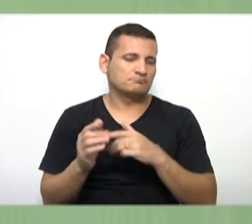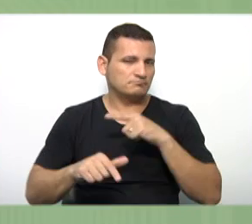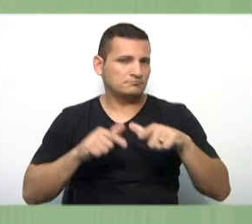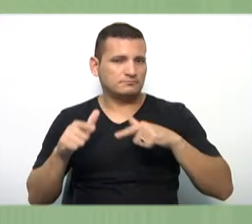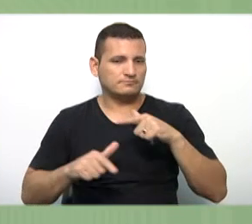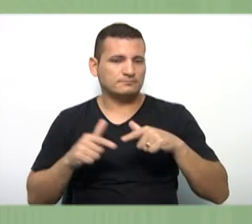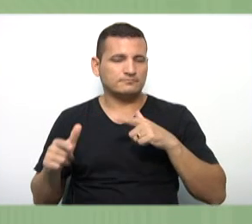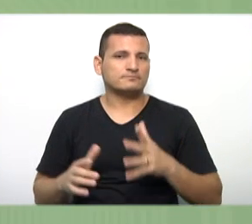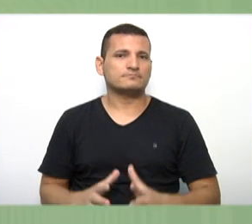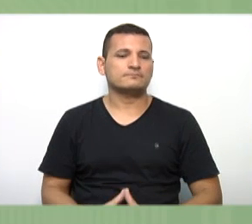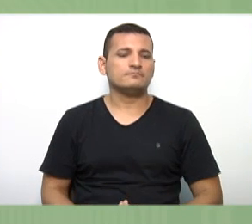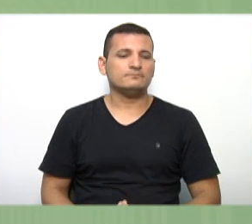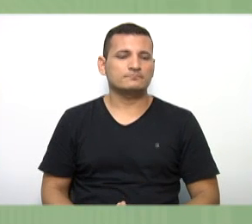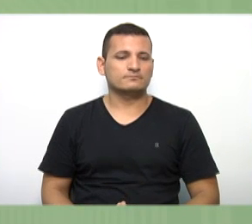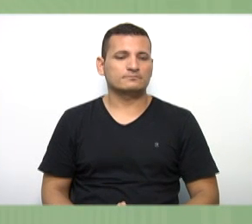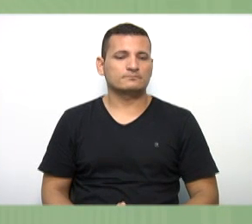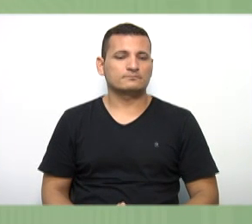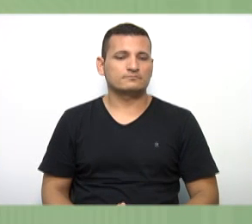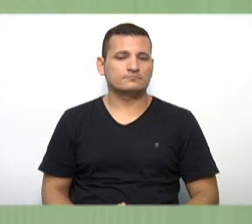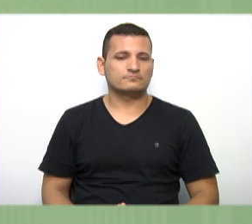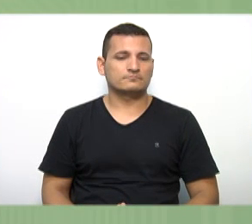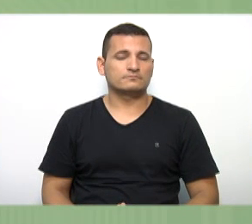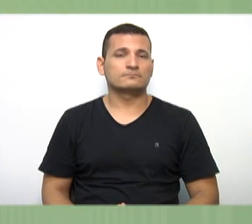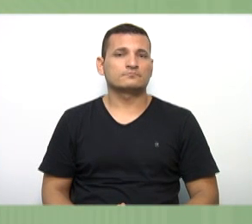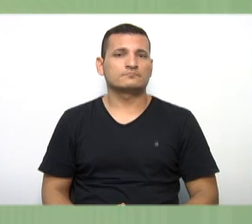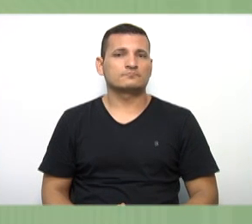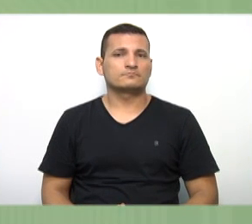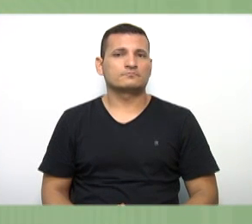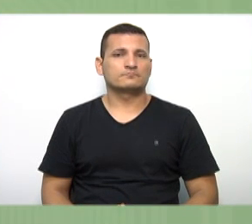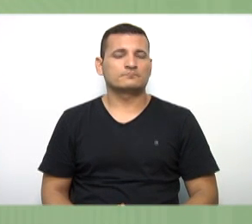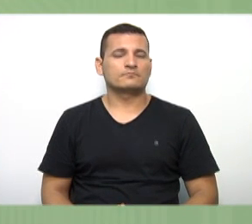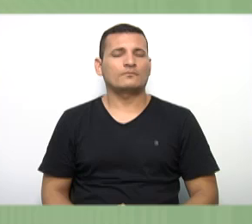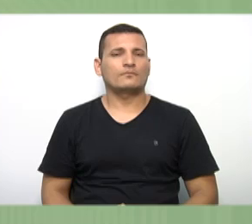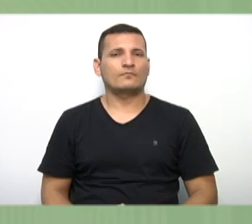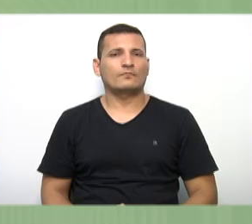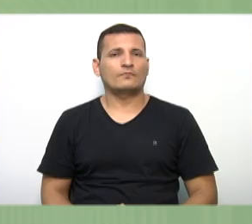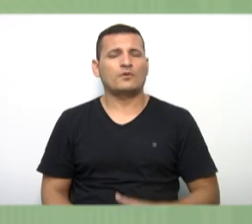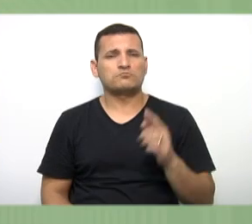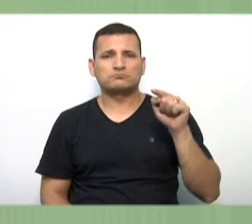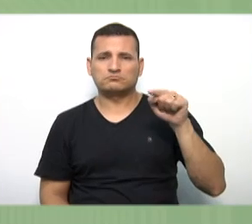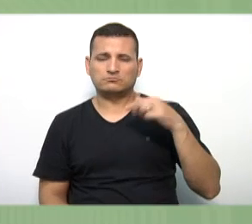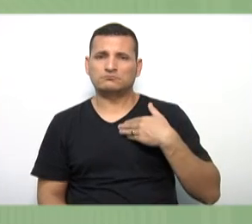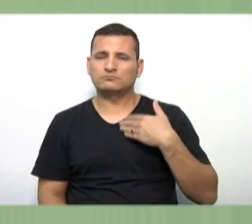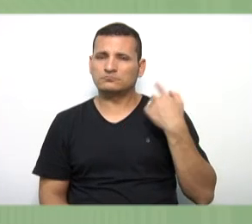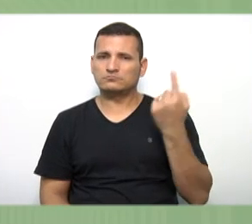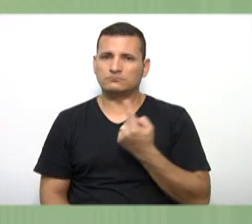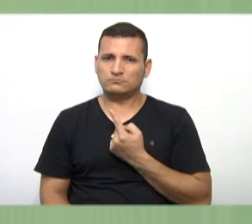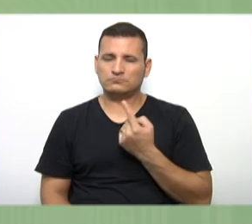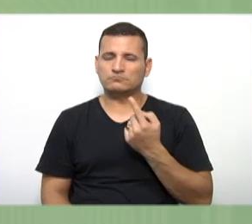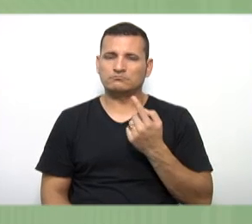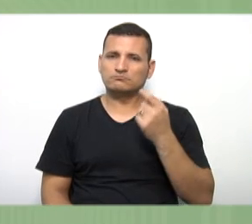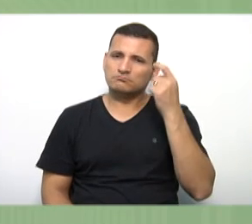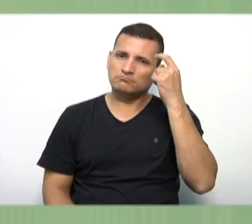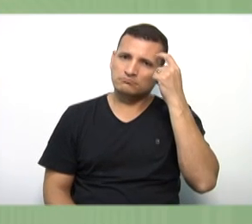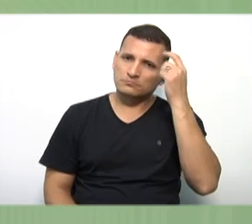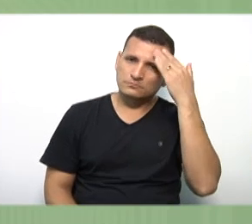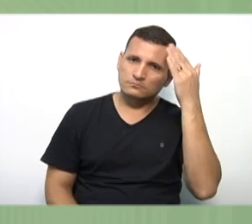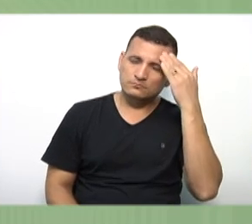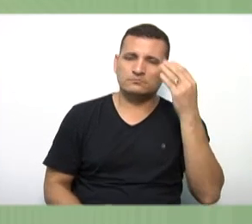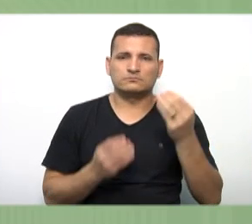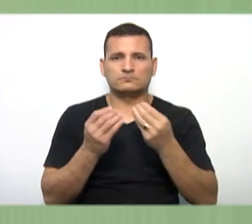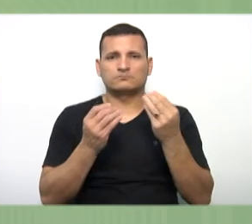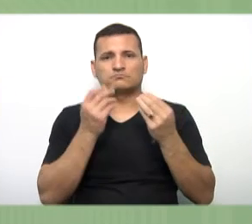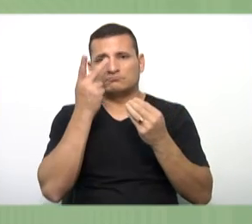nós vamos, a partir disso, que nós vamos deduzir que pode haver pessoas